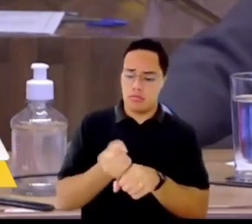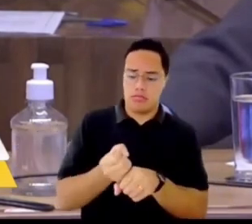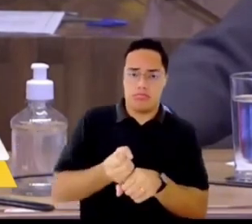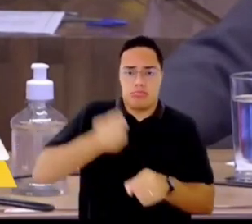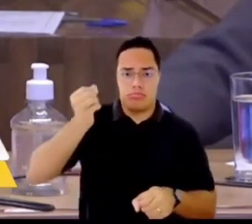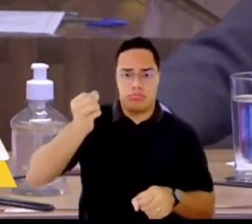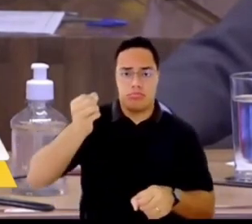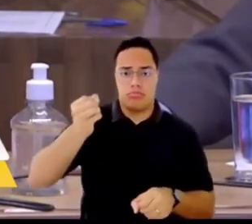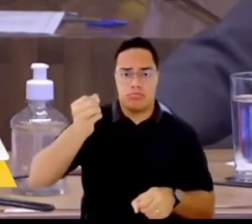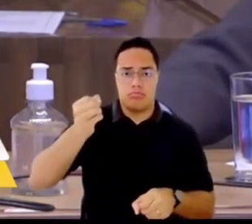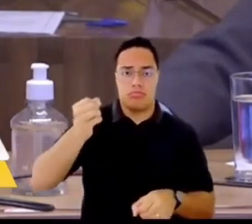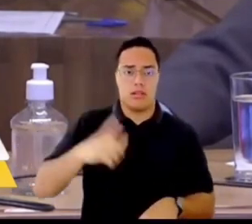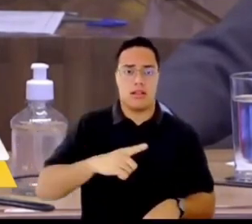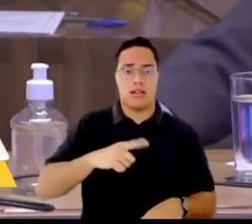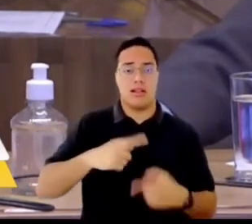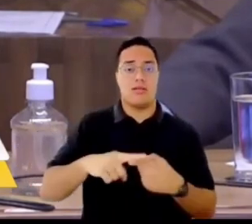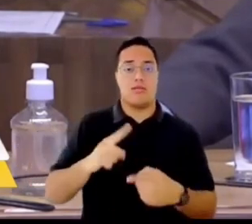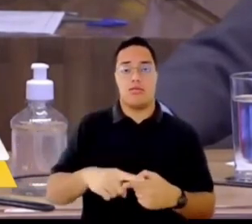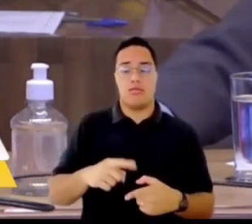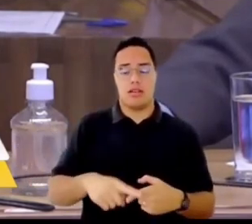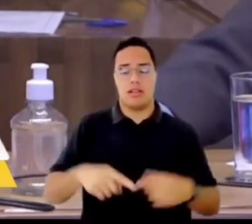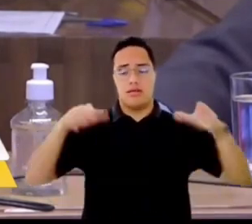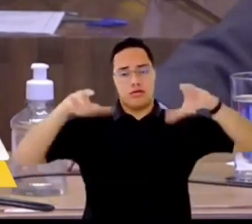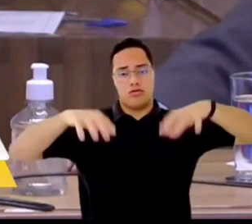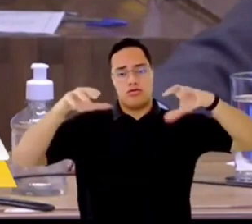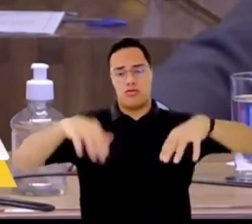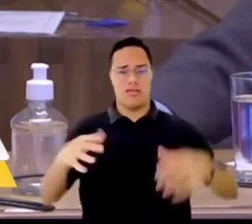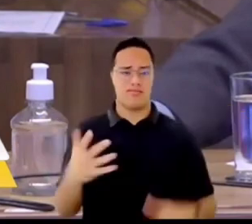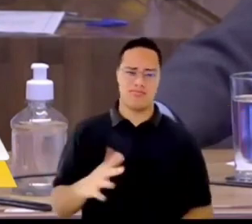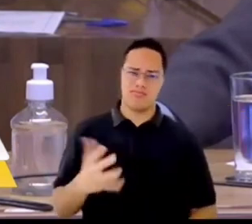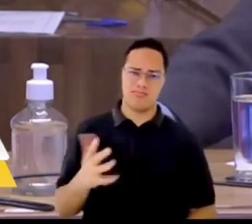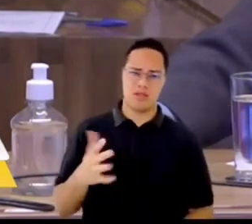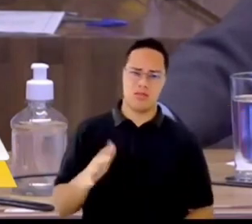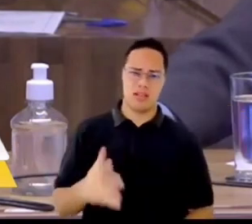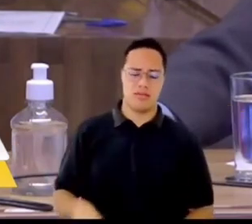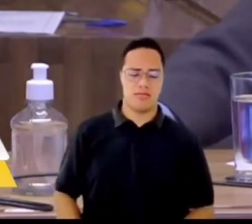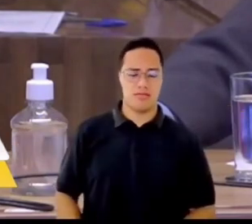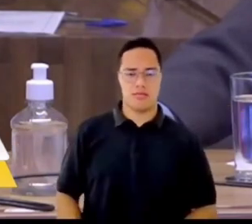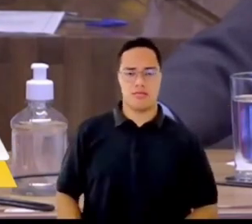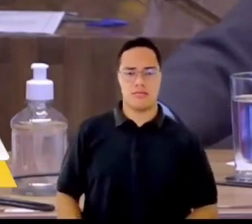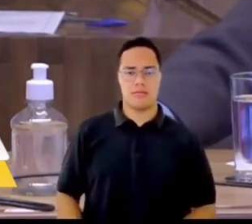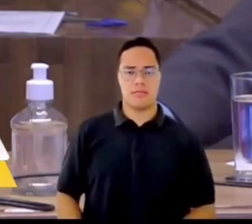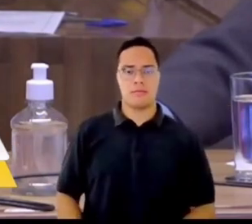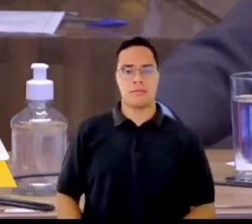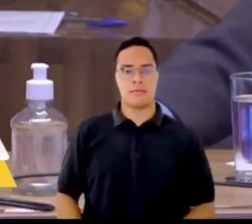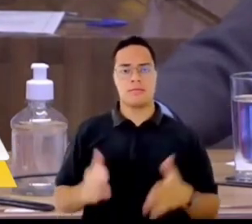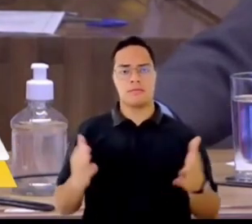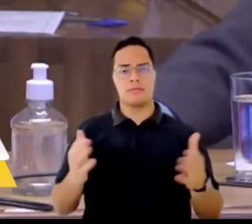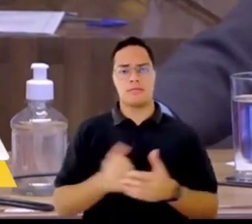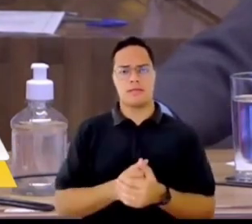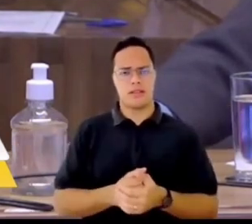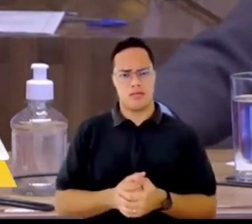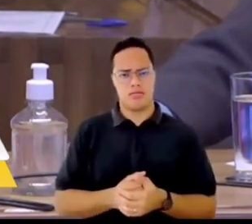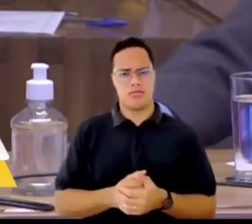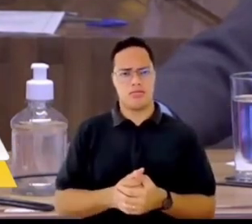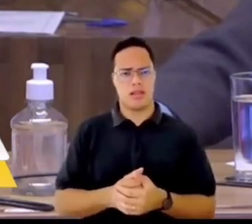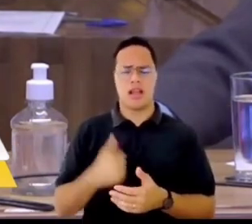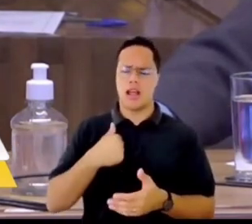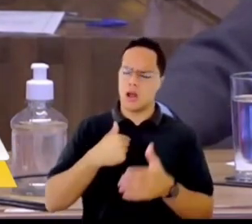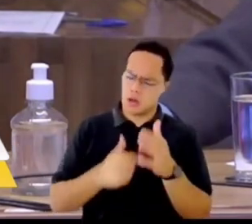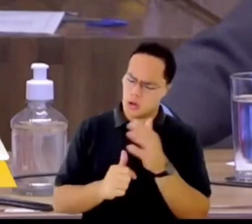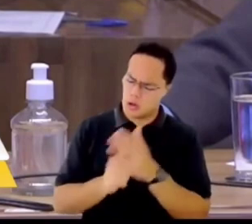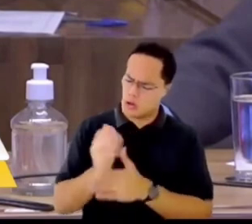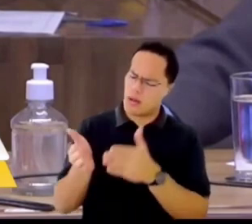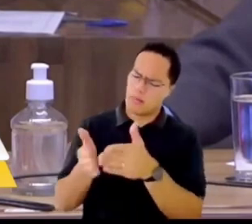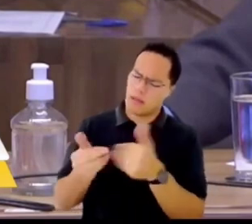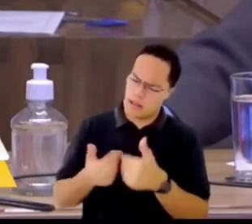tempo de chuva, mais ou menos de chuva, naquela noite. Né? E aí, várias vezes que eu pedi para ele desembarcar do